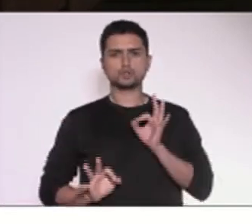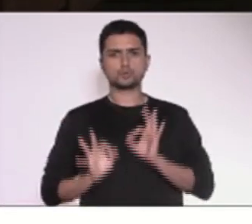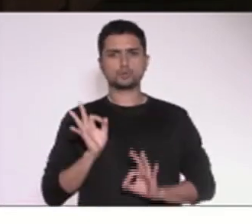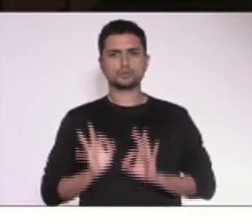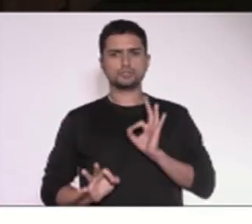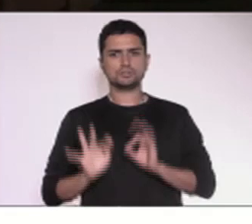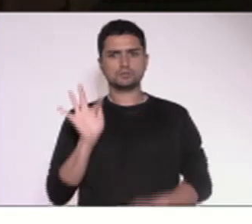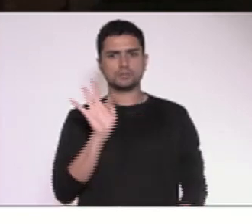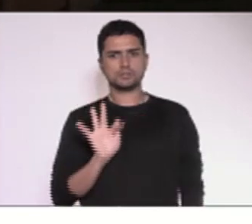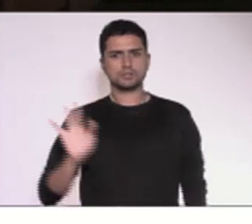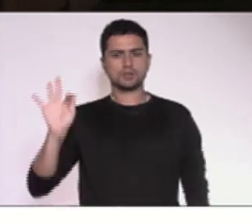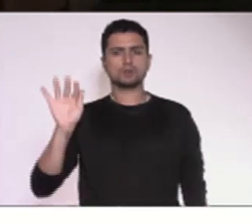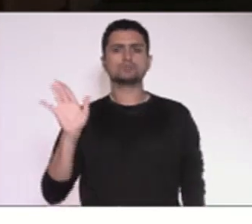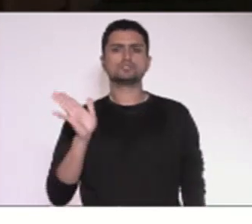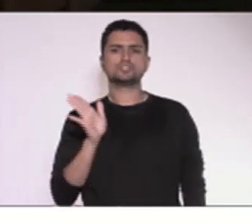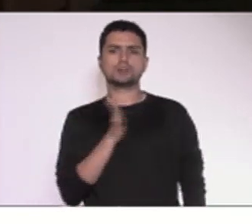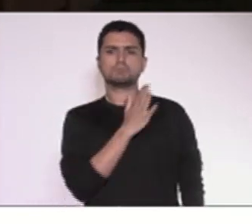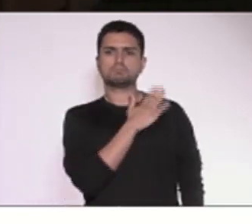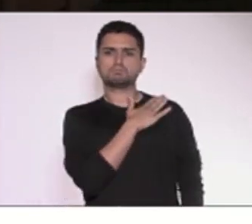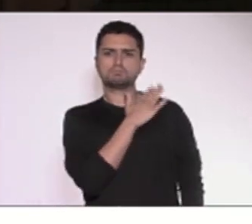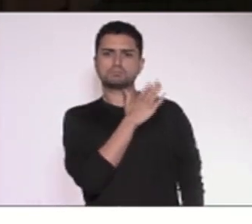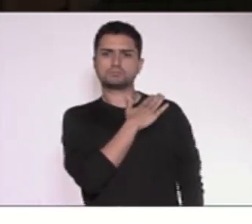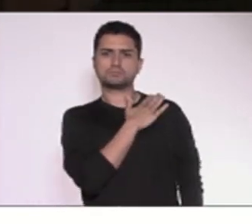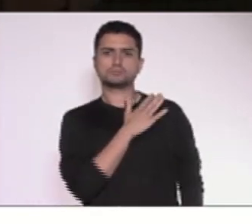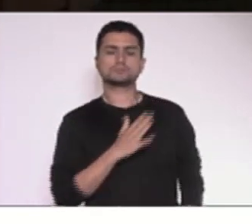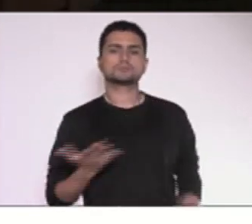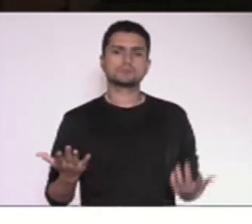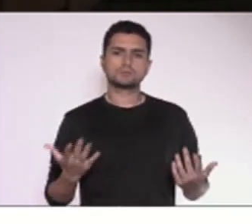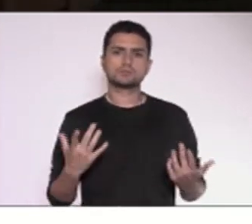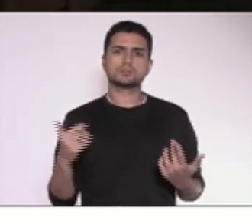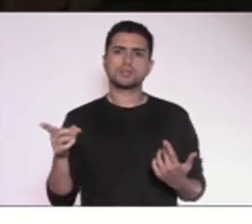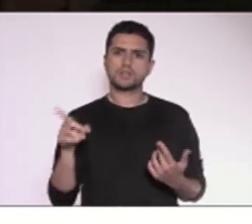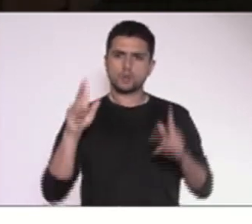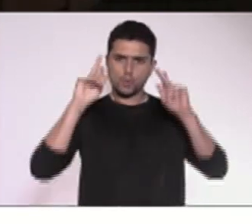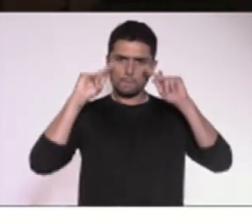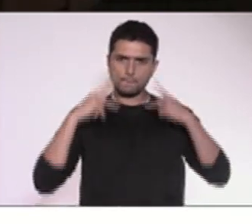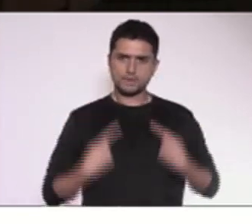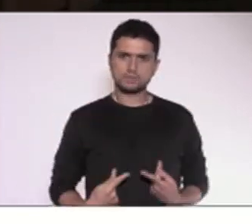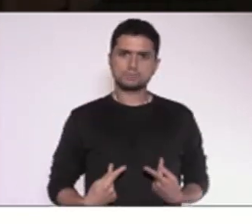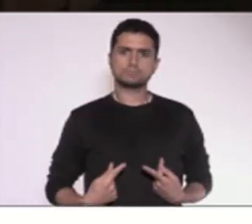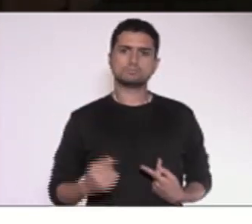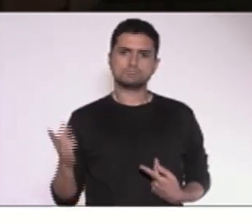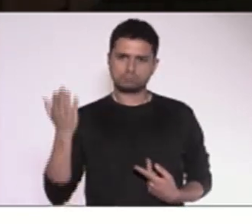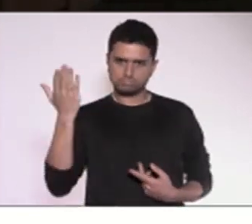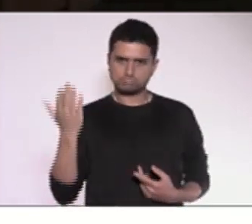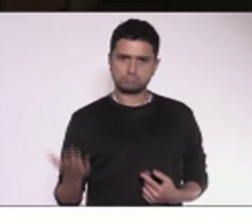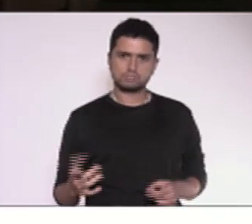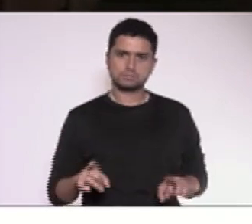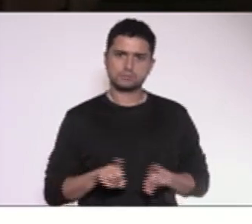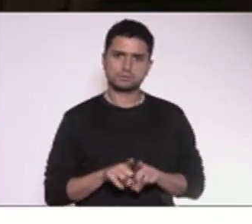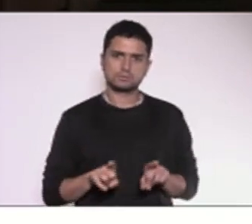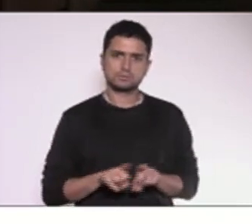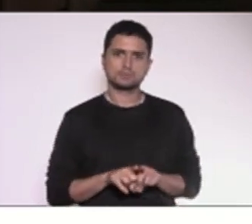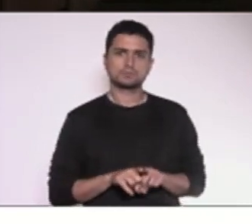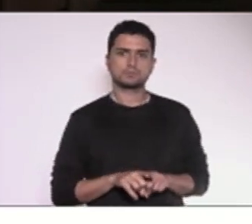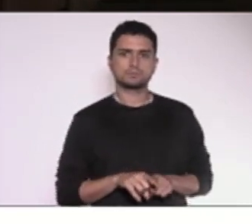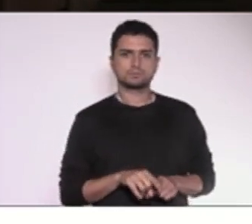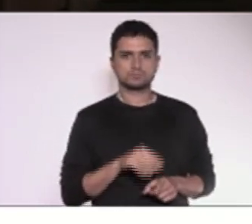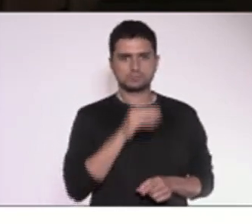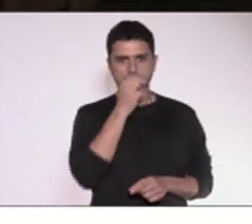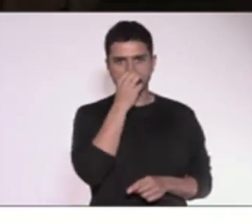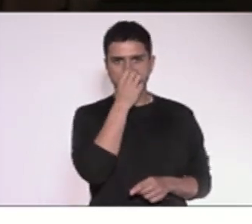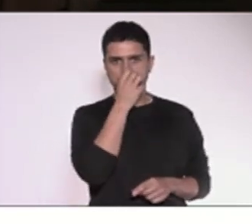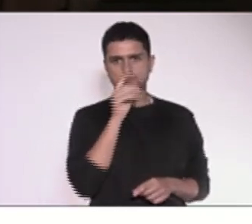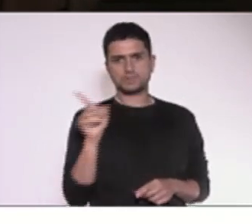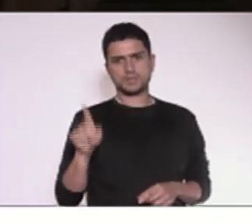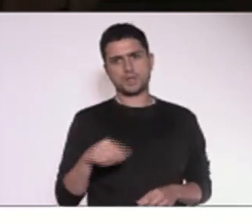público, militar, mas acima de tudo é um ser humano. Na nossa gíria, sujeito